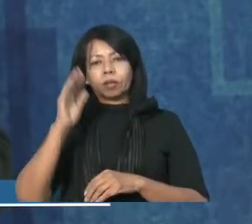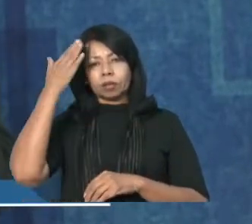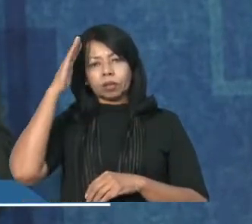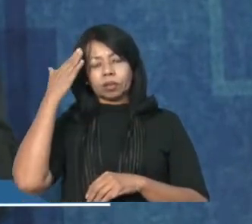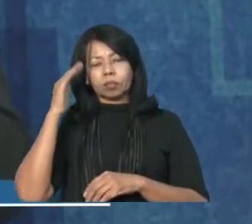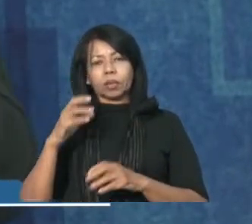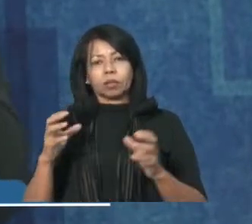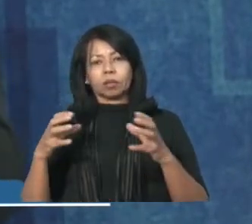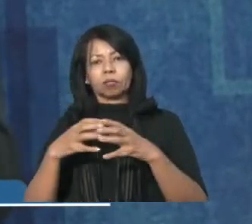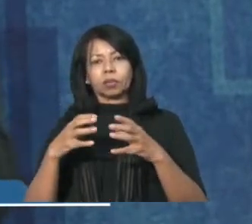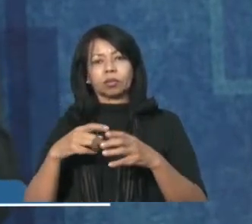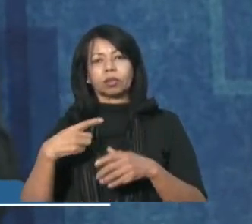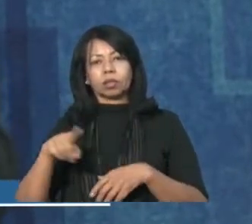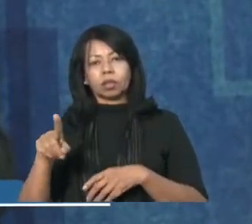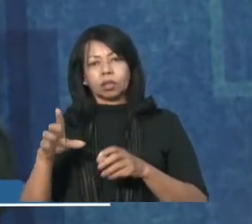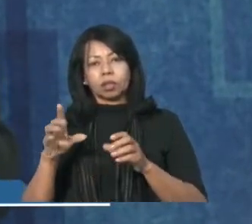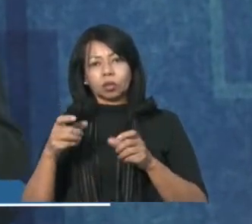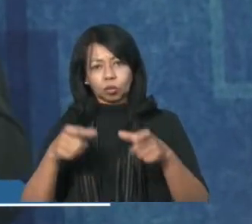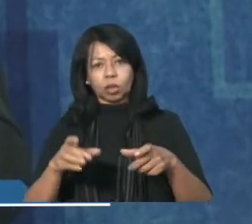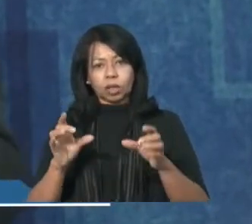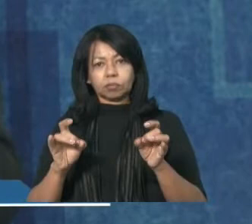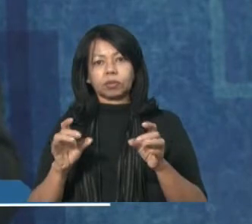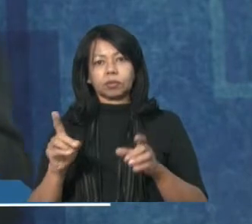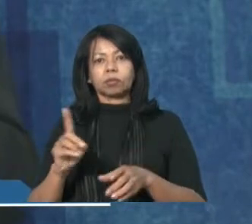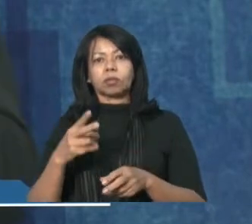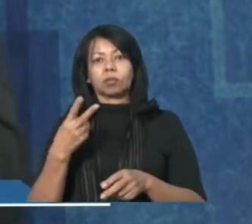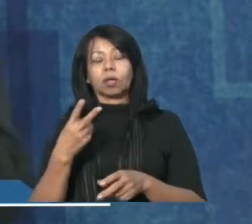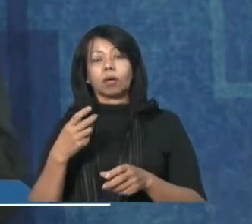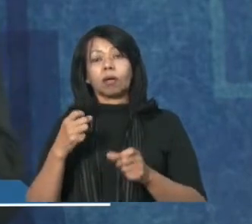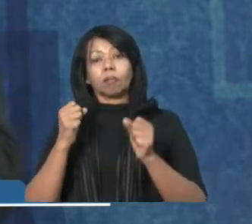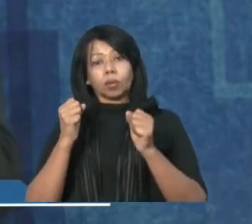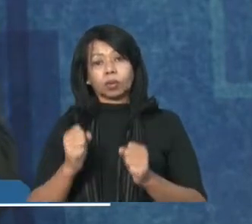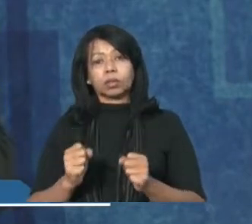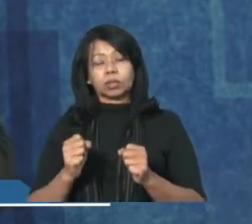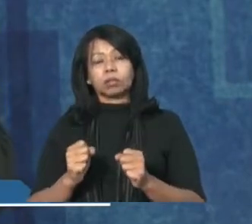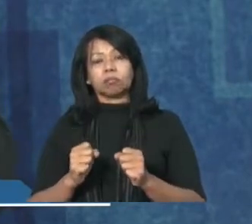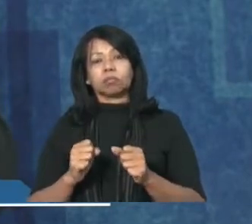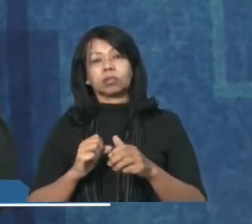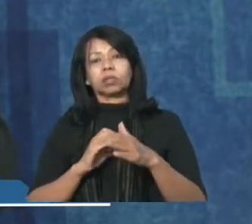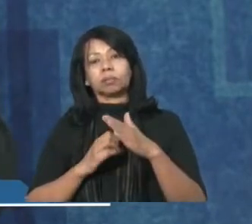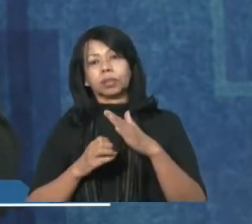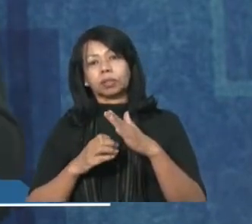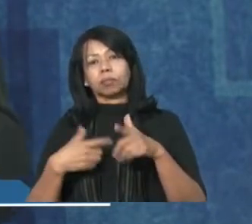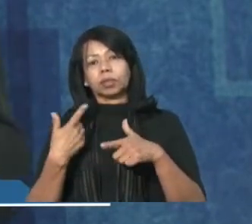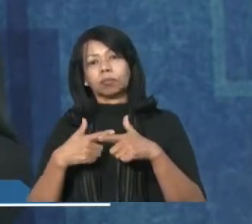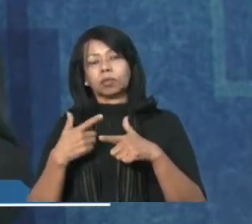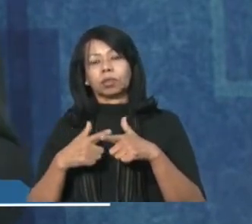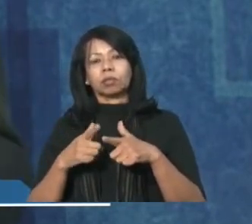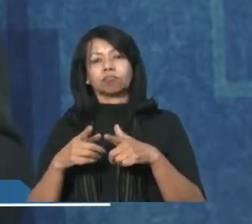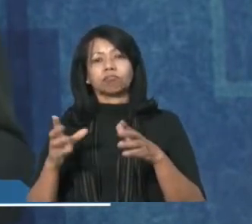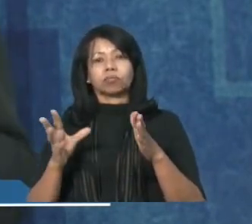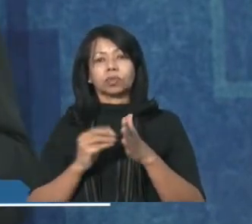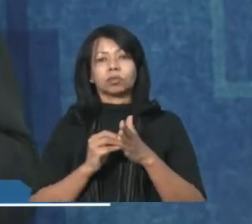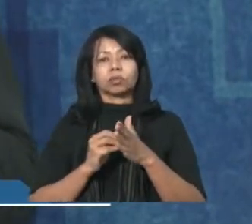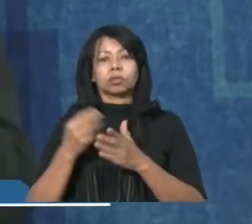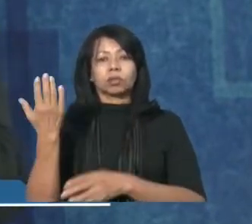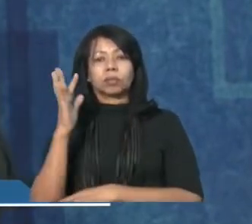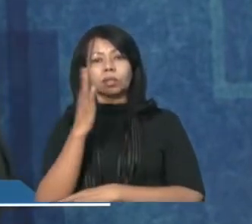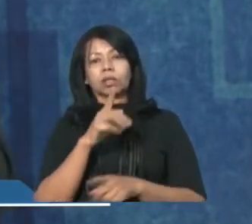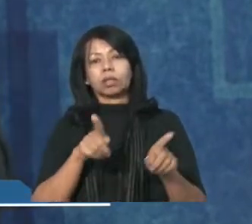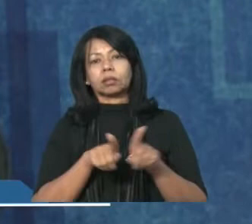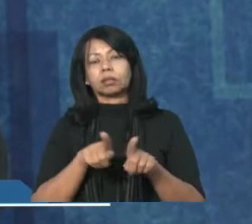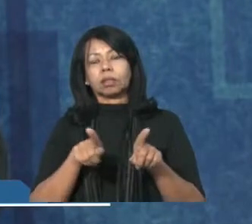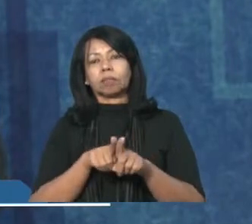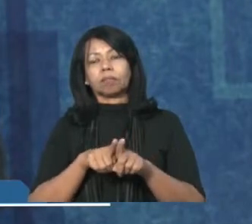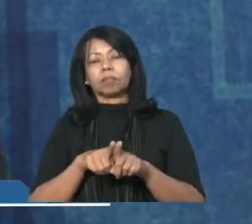chegou a comissão foi de que naquela área específico não é possível esse tipo de empreendimento seja pelas questões de restrições ambientais e também na